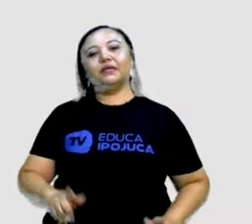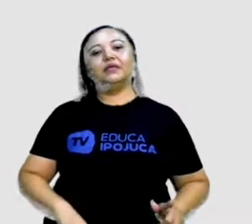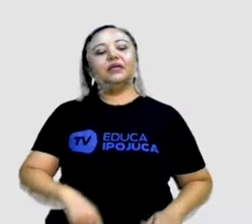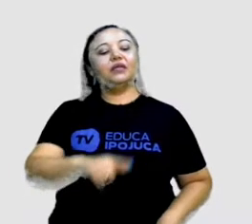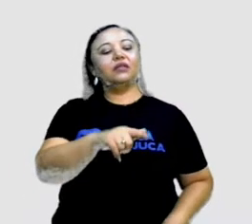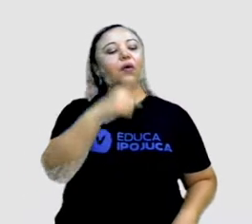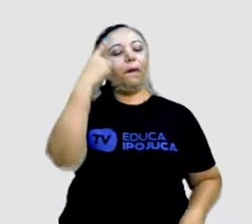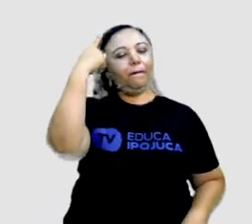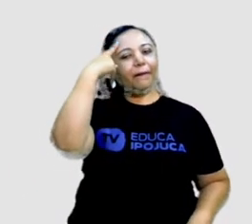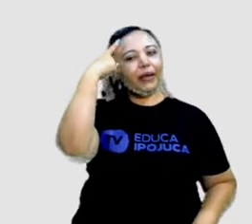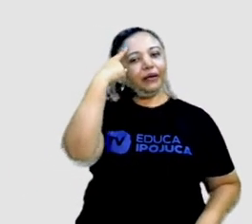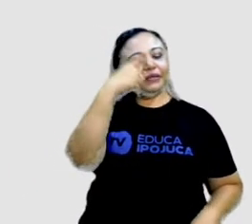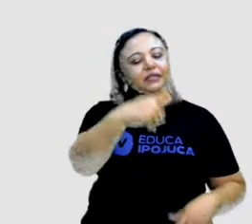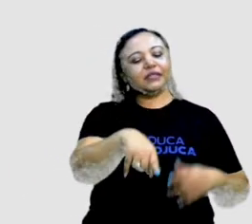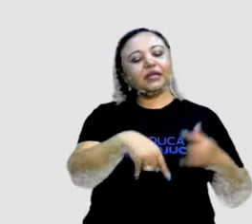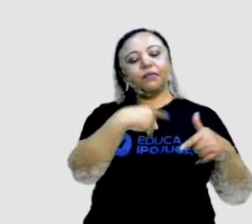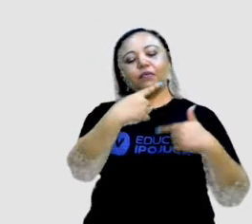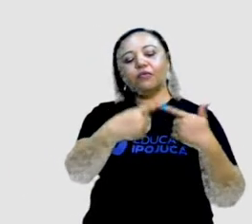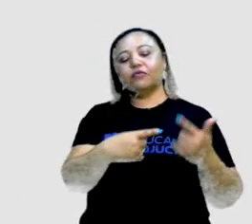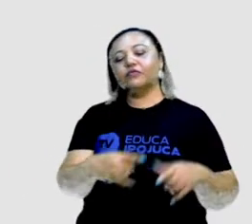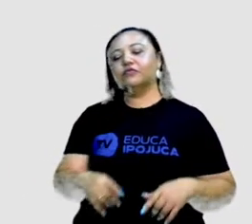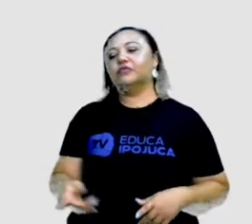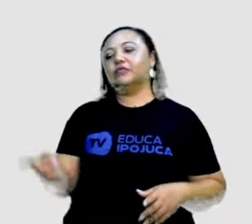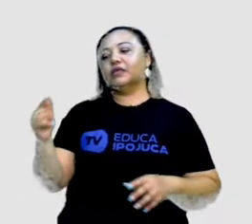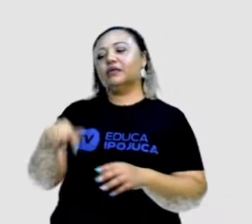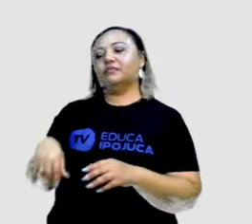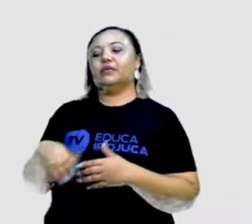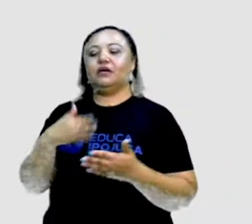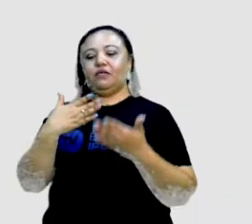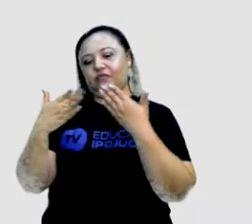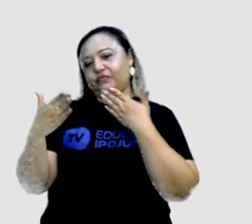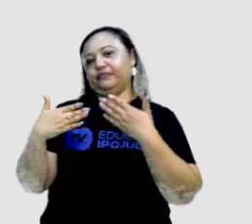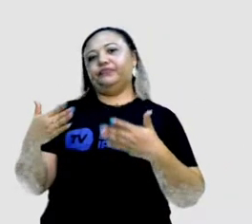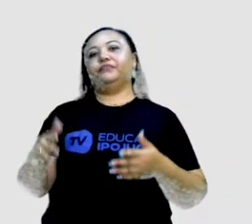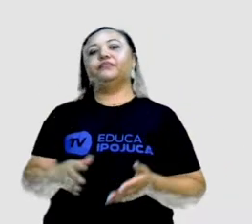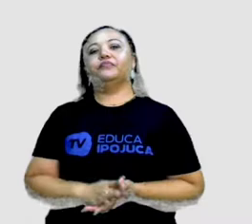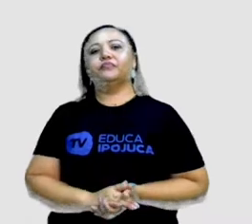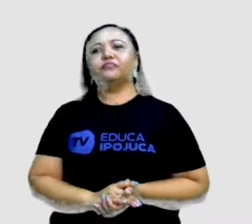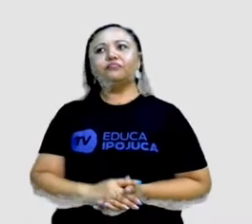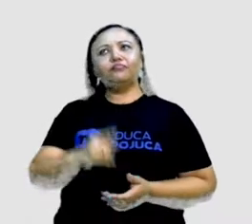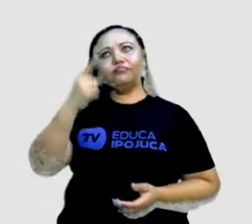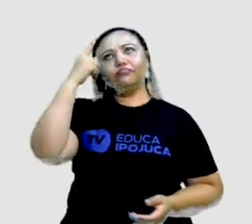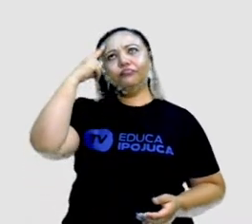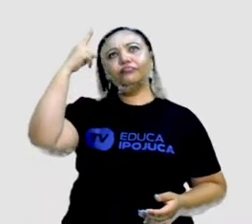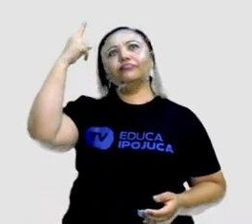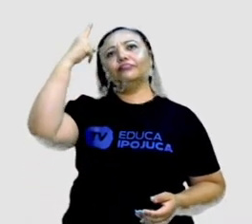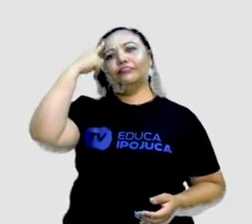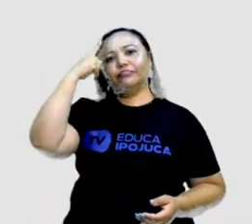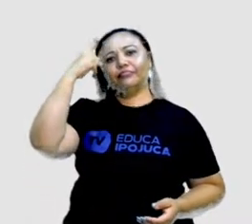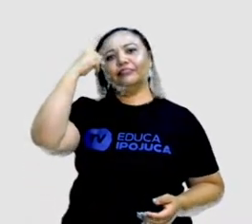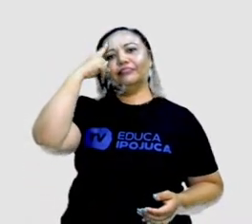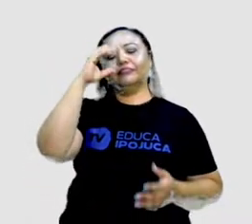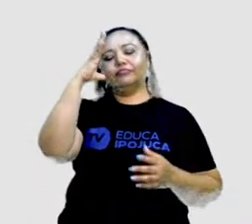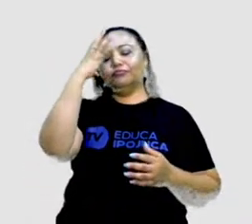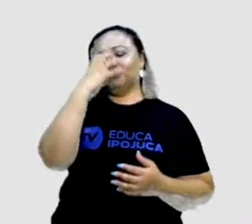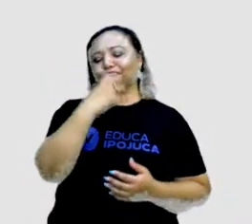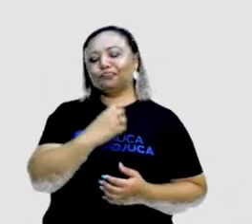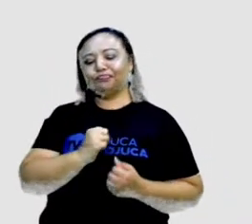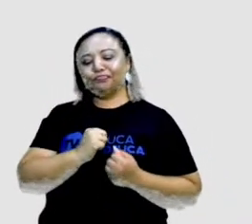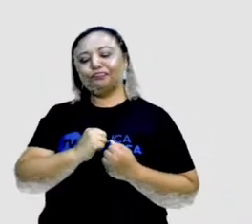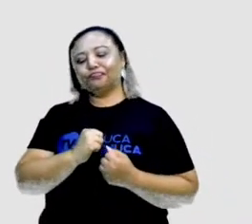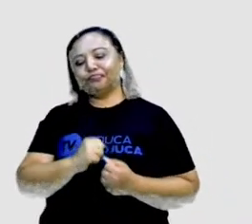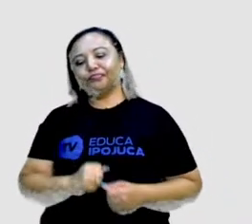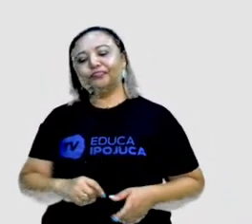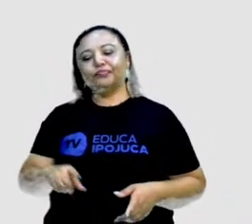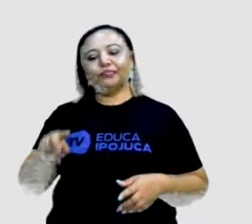para conversarmos. Naquela tarde, ainda preocupada que lessem os meus pensamentos, fiquei murchinha, daqui